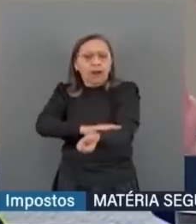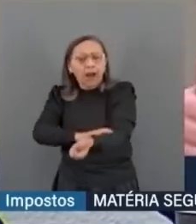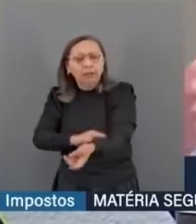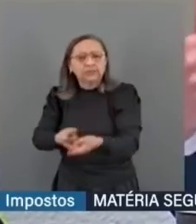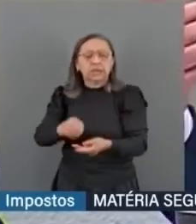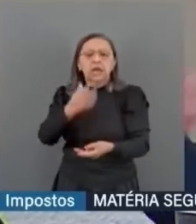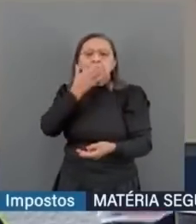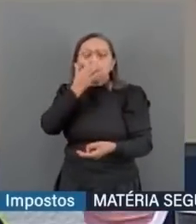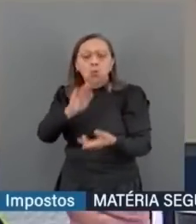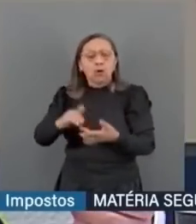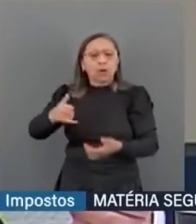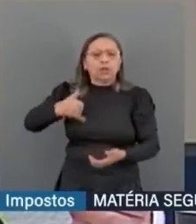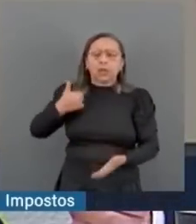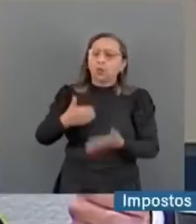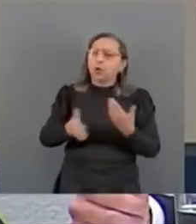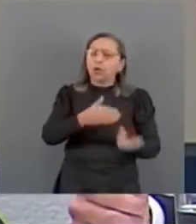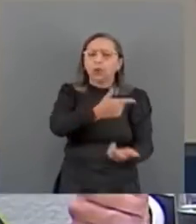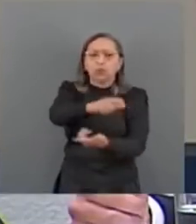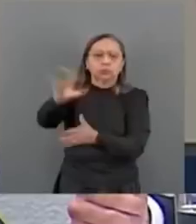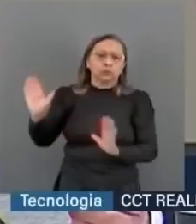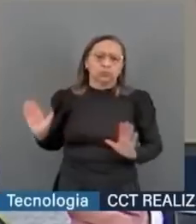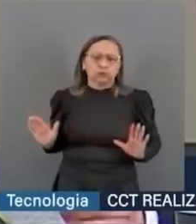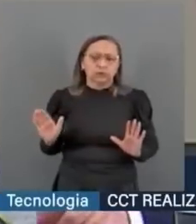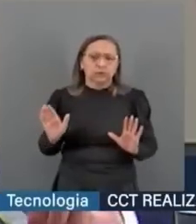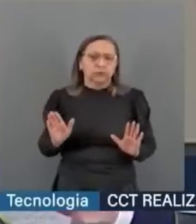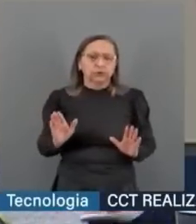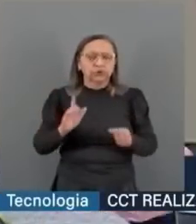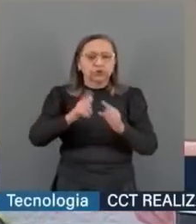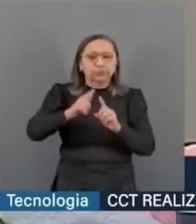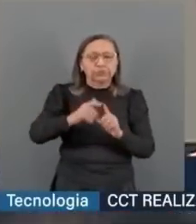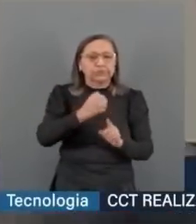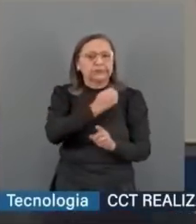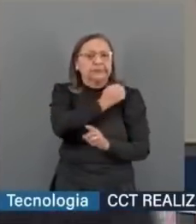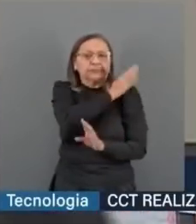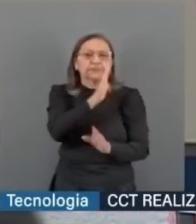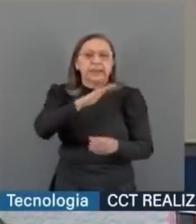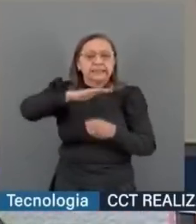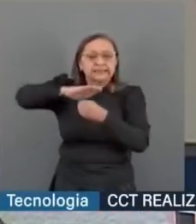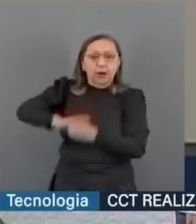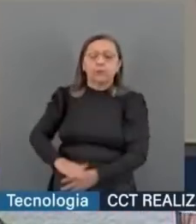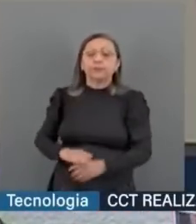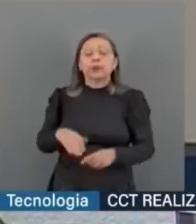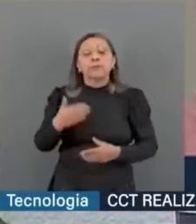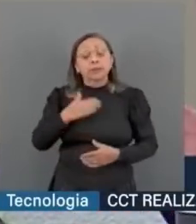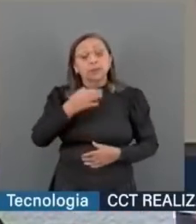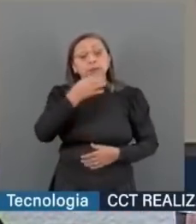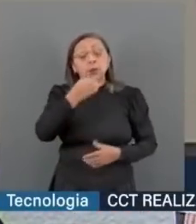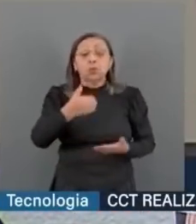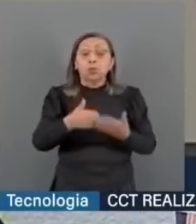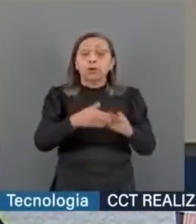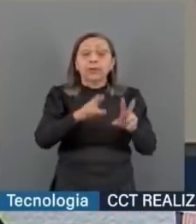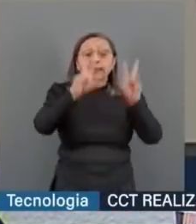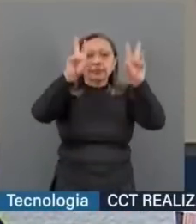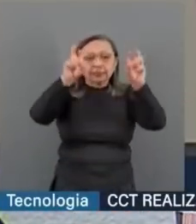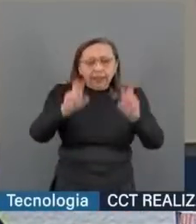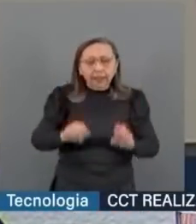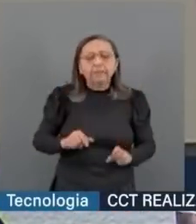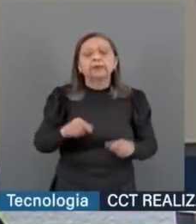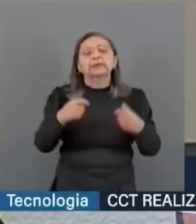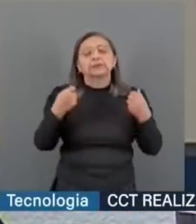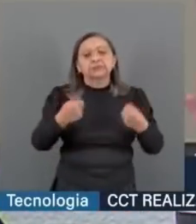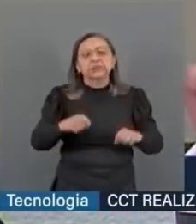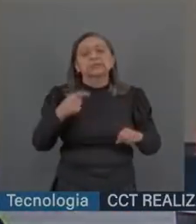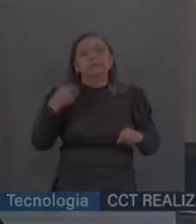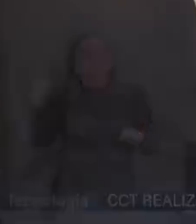tal, para tentar conseguir a sua votação no Senado. Todos os candidatos ao Supremo fazem isso. Quando você vai conversar com as